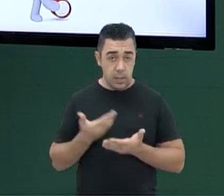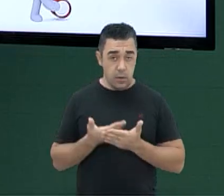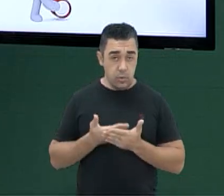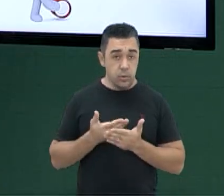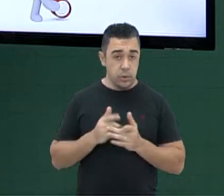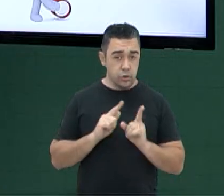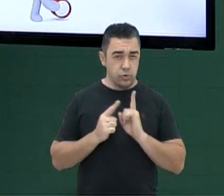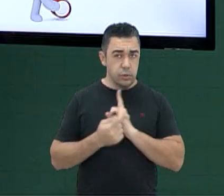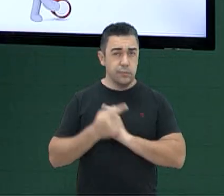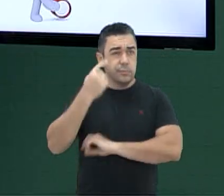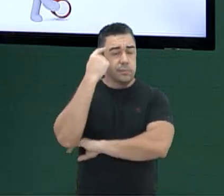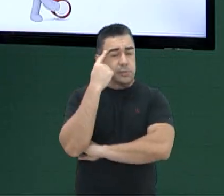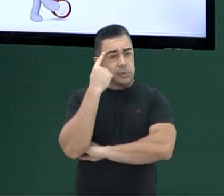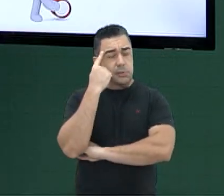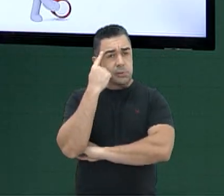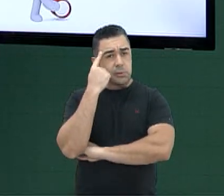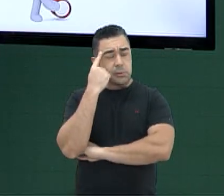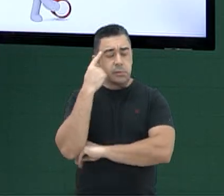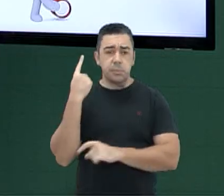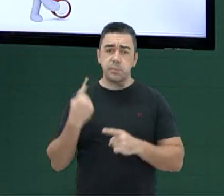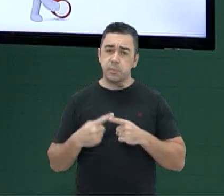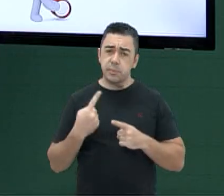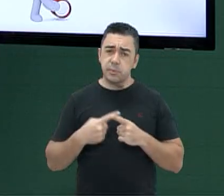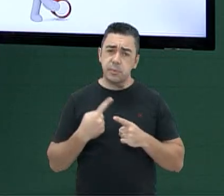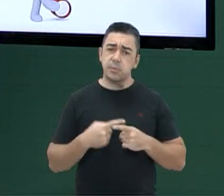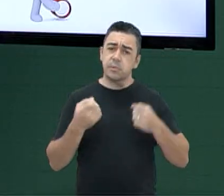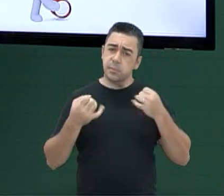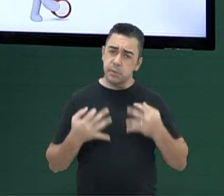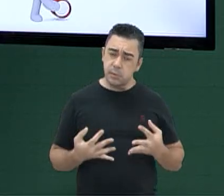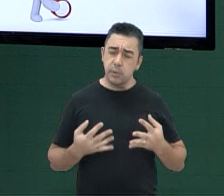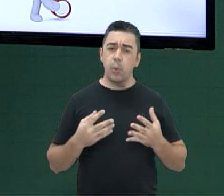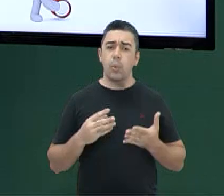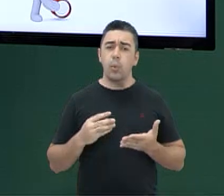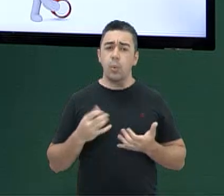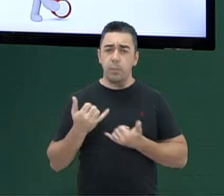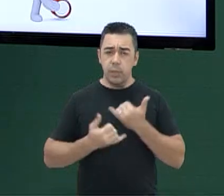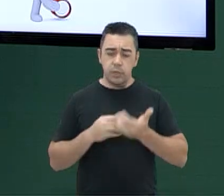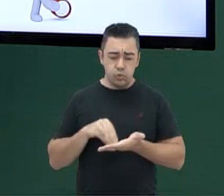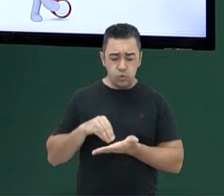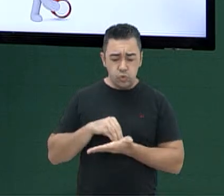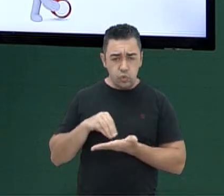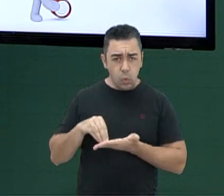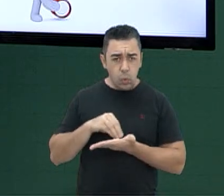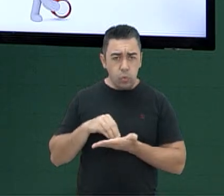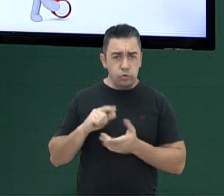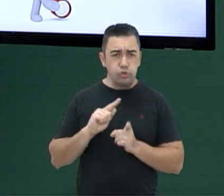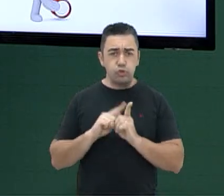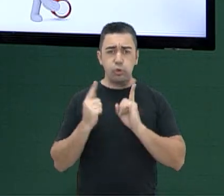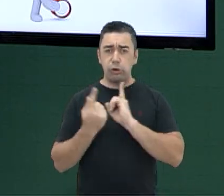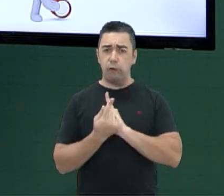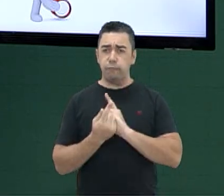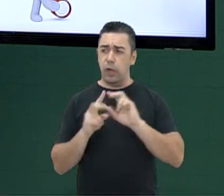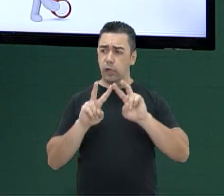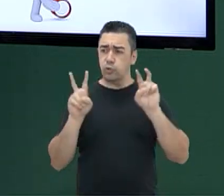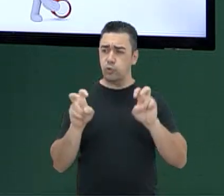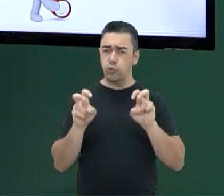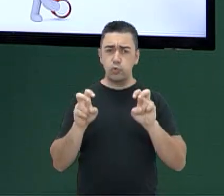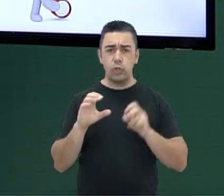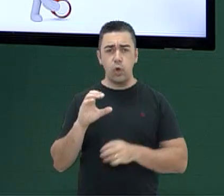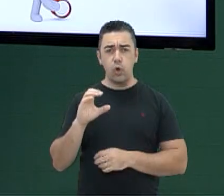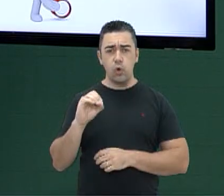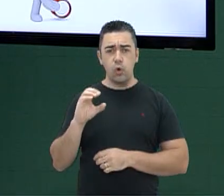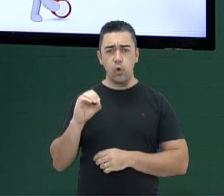Aí talvez você fique se perguntando, por que estamos falando do jogo Batalha Naval em uma aula de geografia cujo assunto é